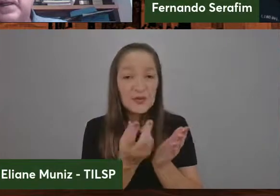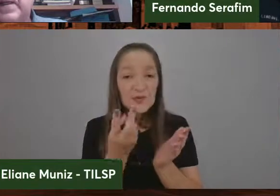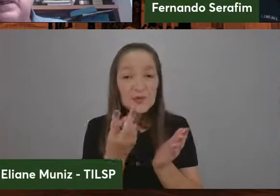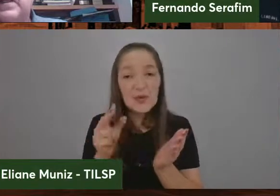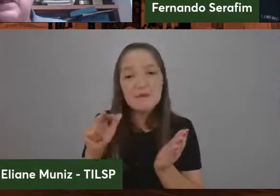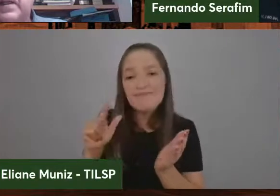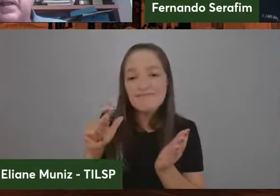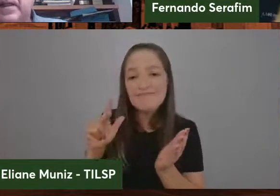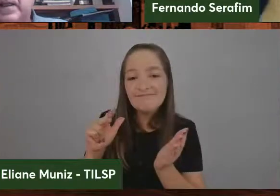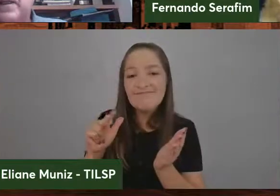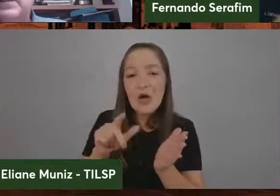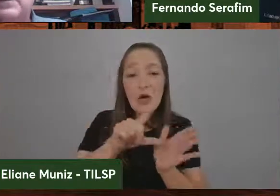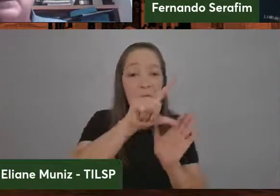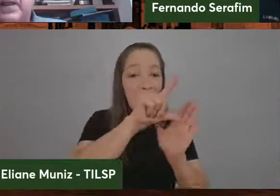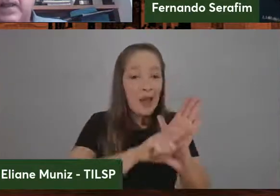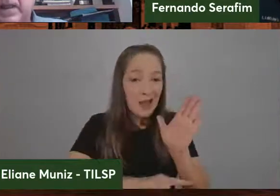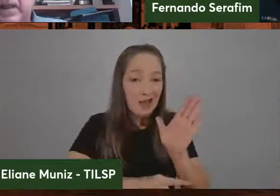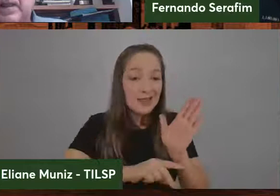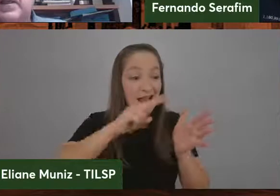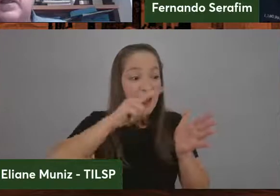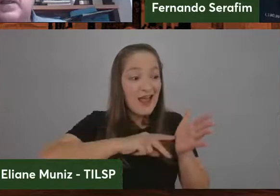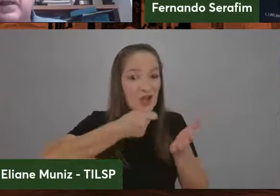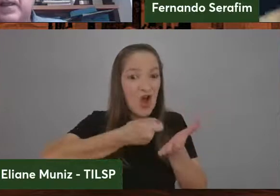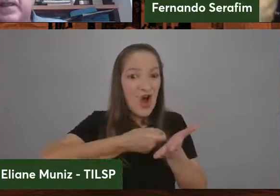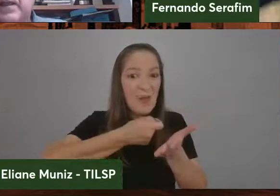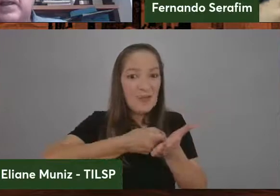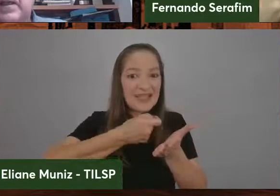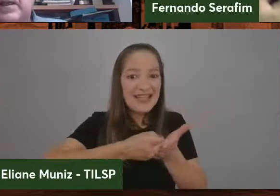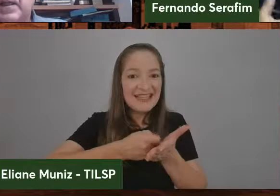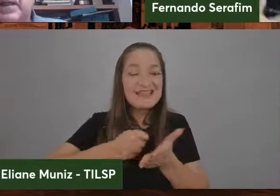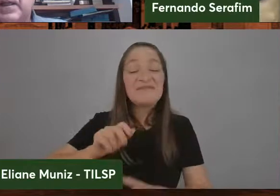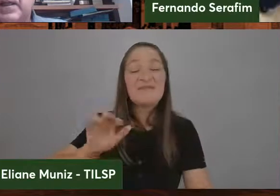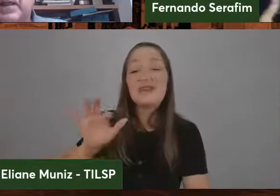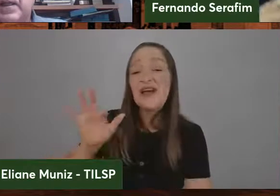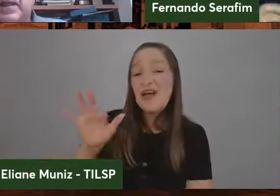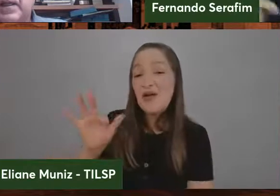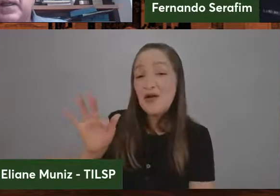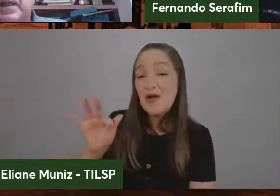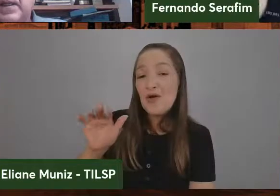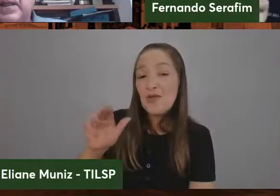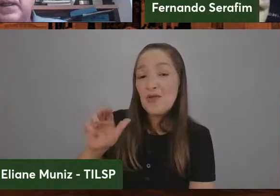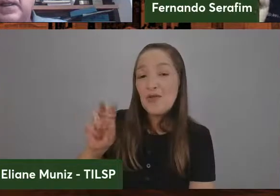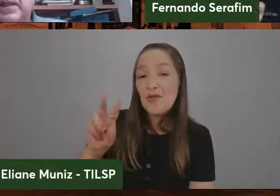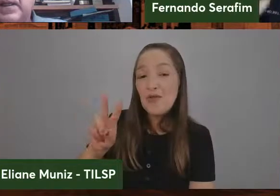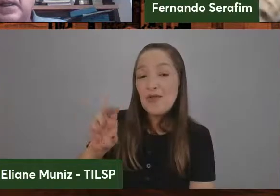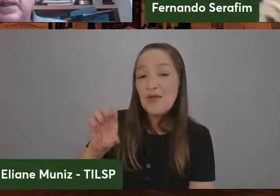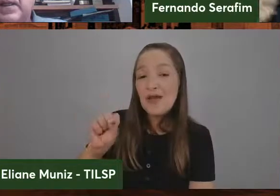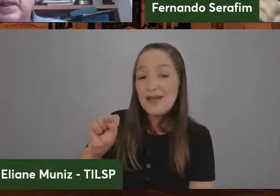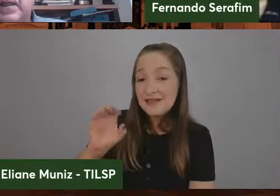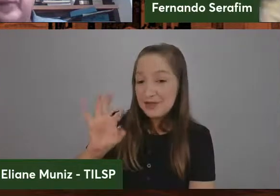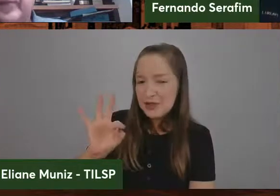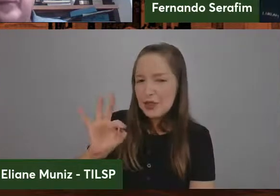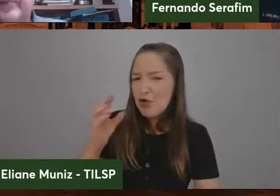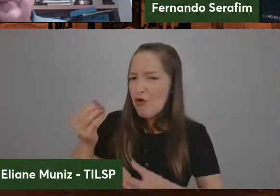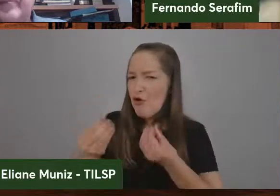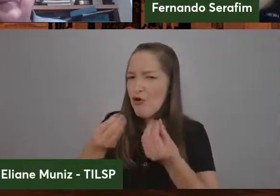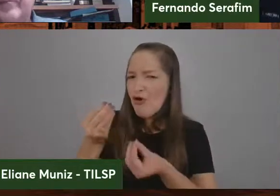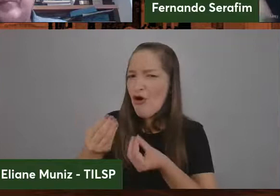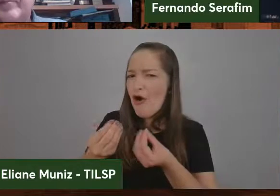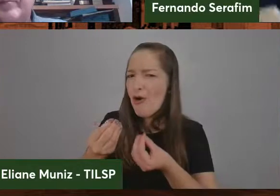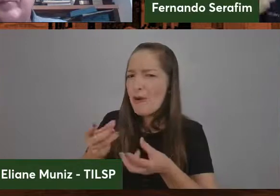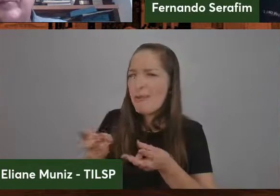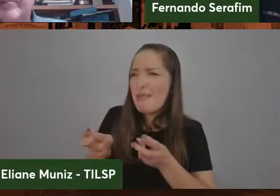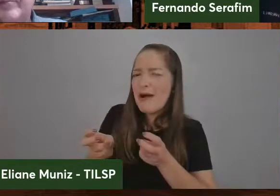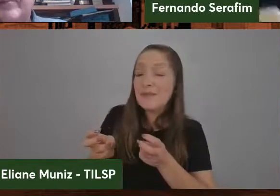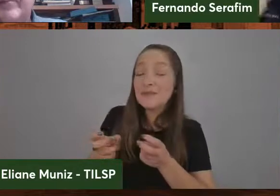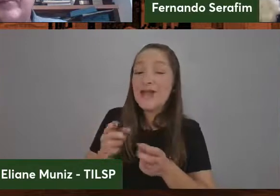do vestibular da FUVEST. Só que aí ela complementa, você está contando com o risco de não conseguir